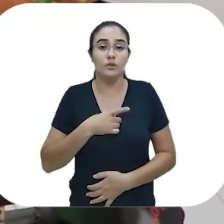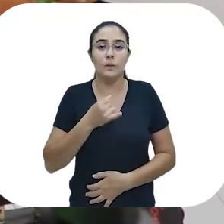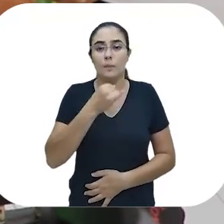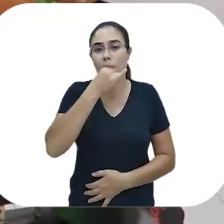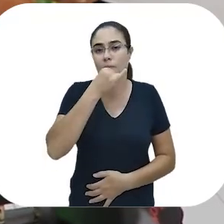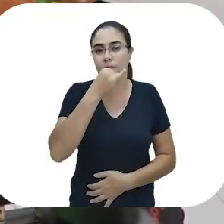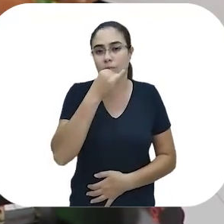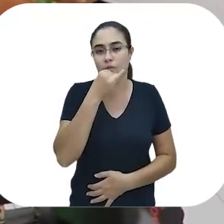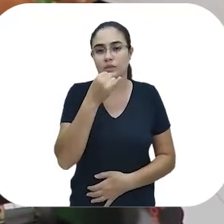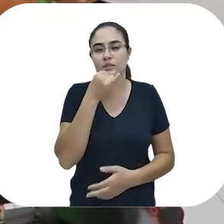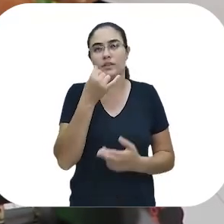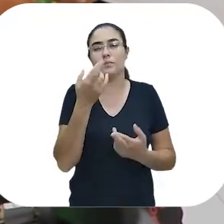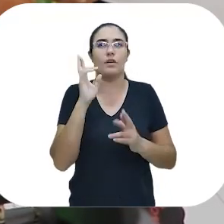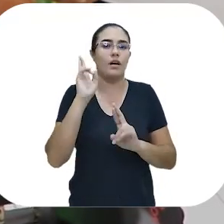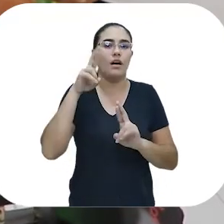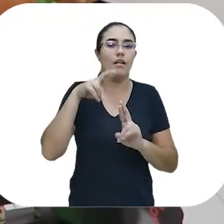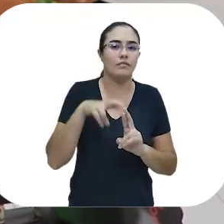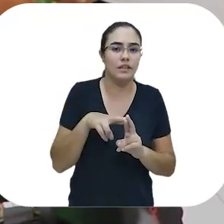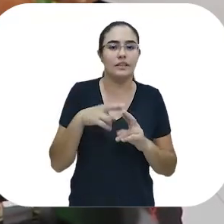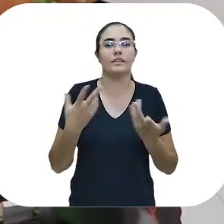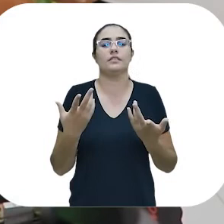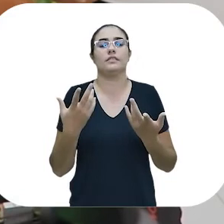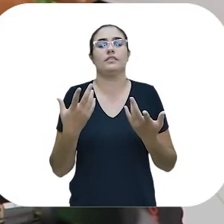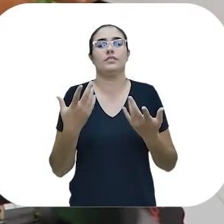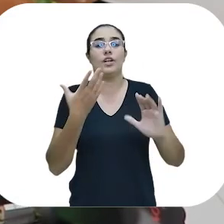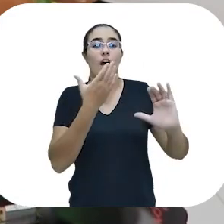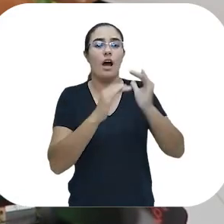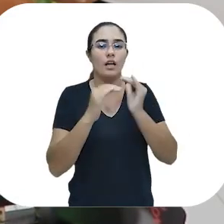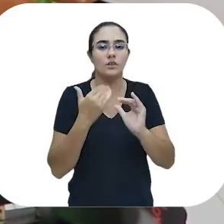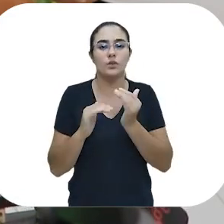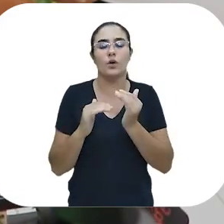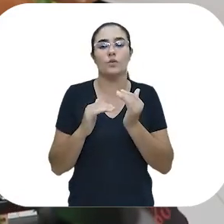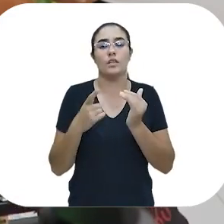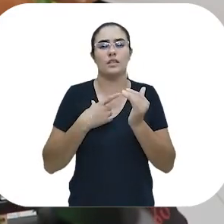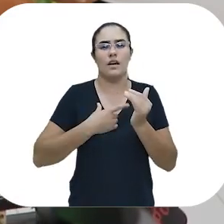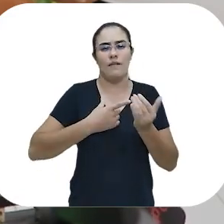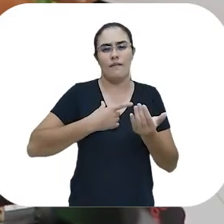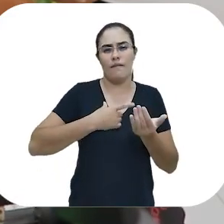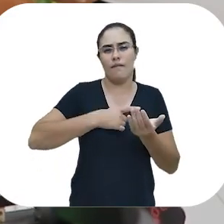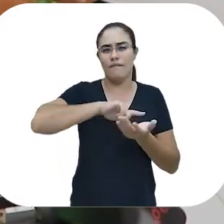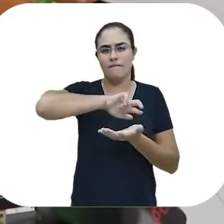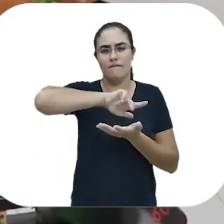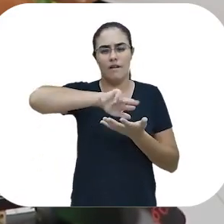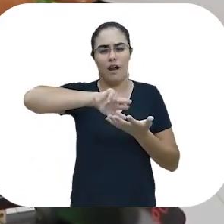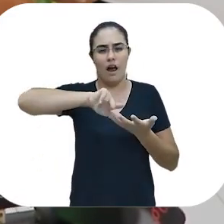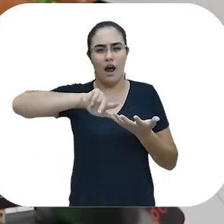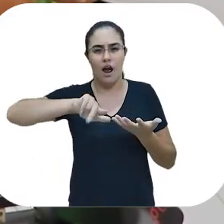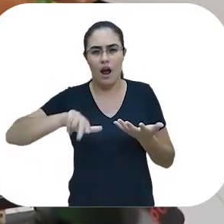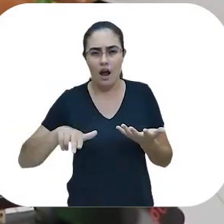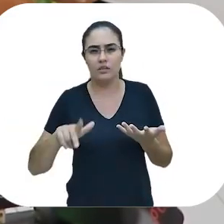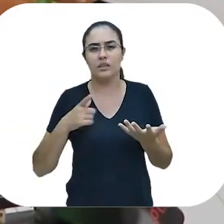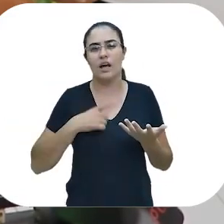de referência de cantores e cantoras, são mundos, assim,